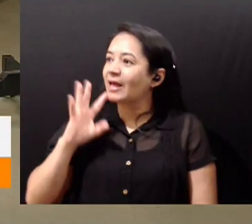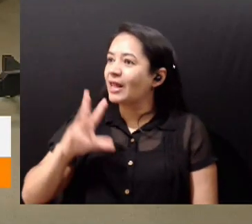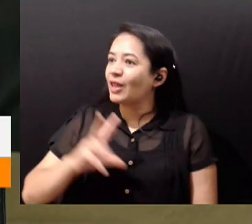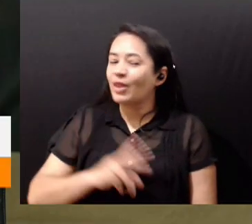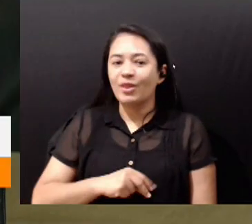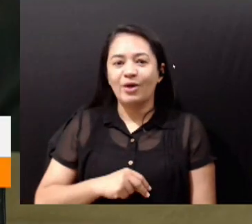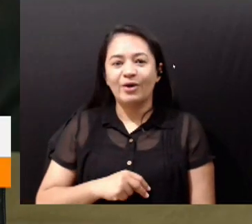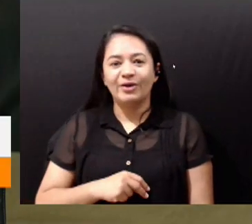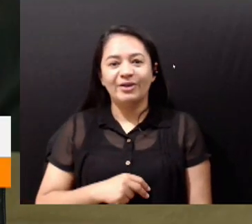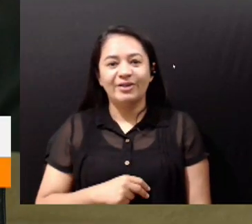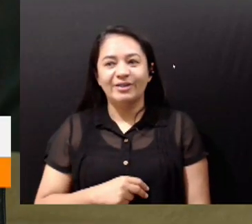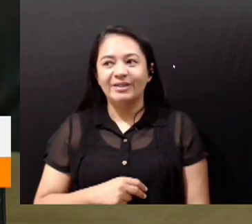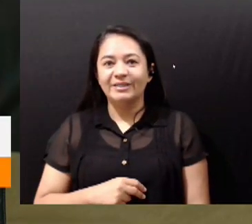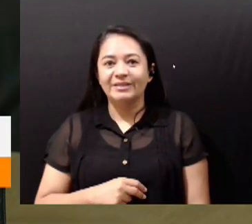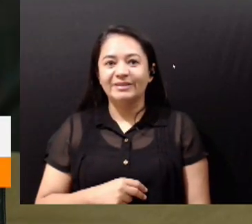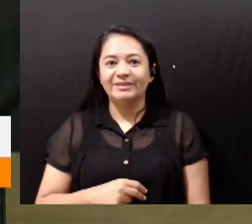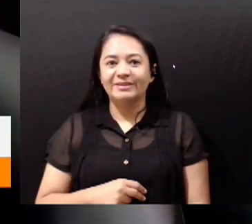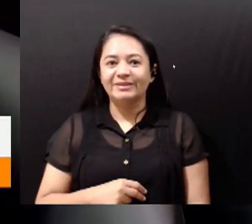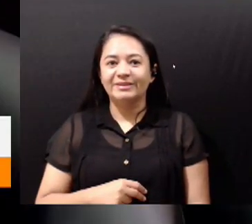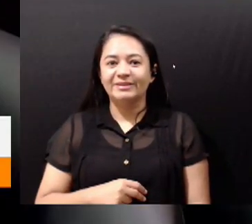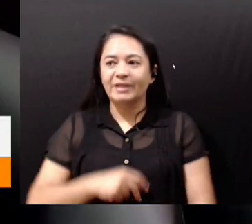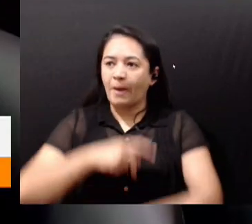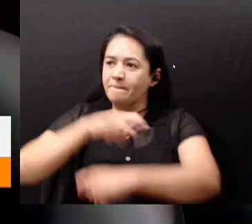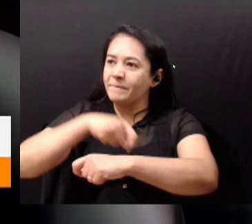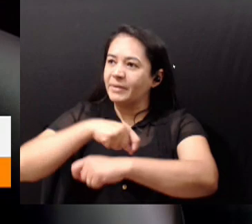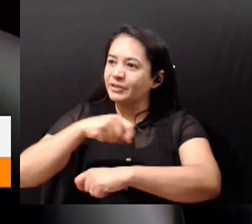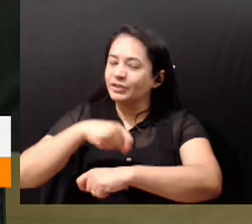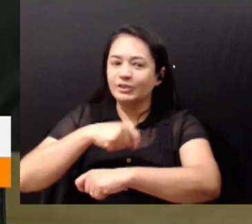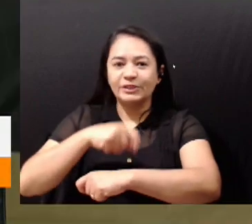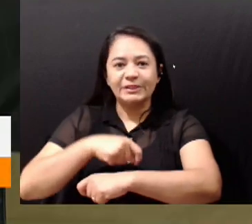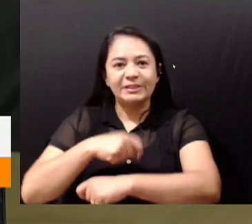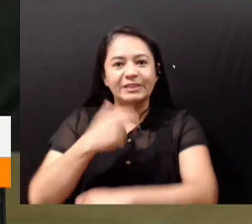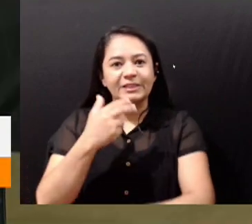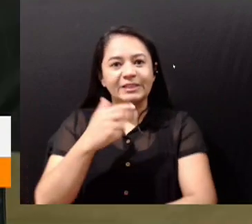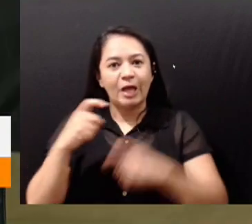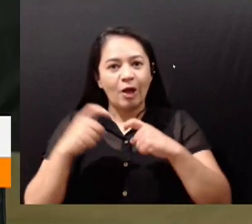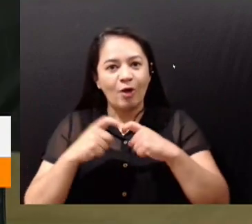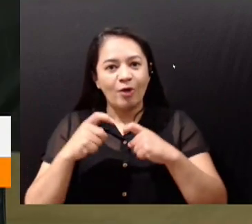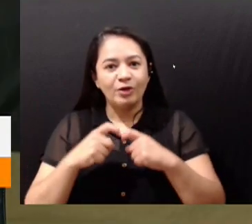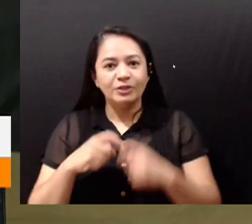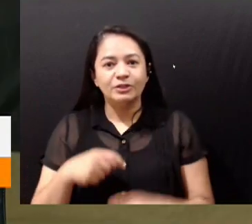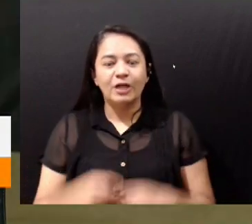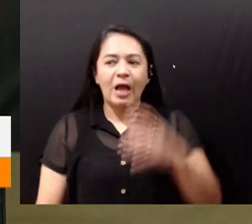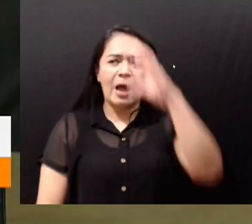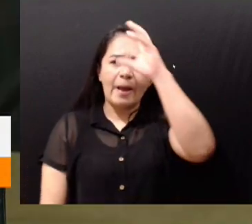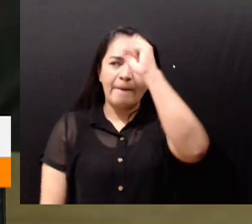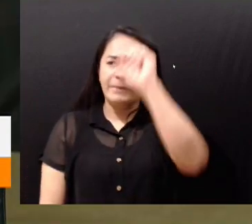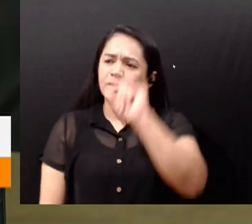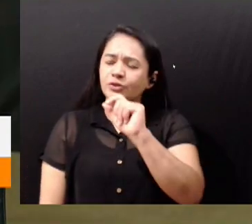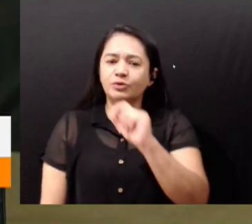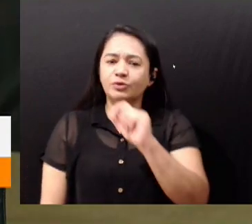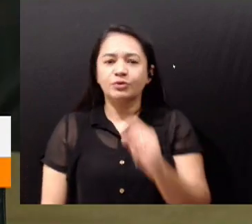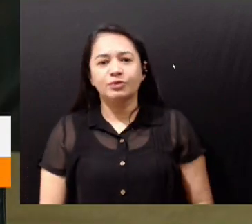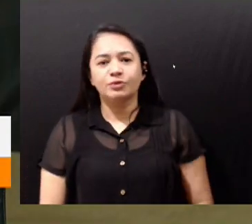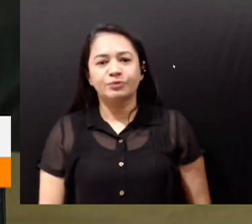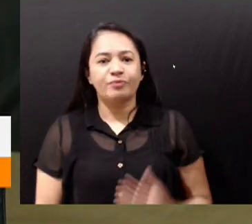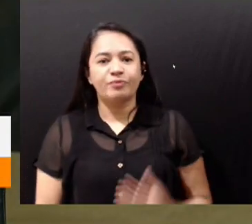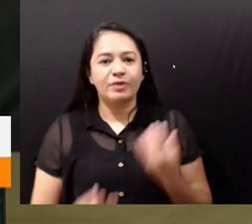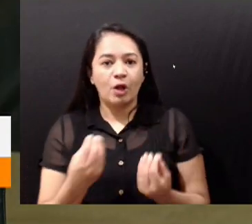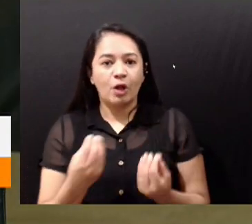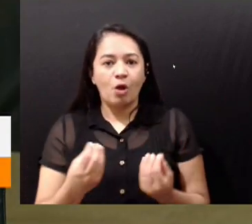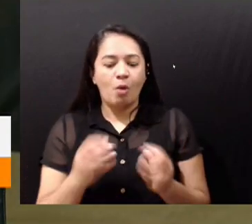produção? Medicina culinária, hein? Que legal. O que se aprende? Aprende como fazer